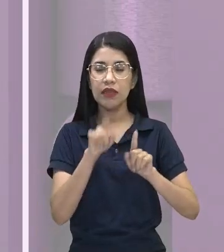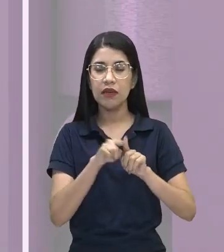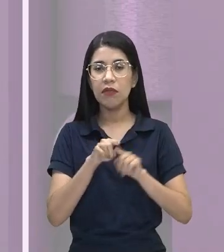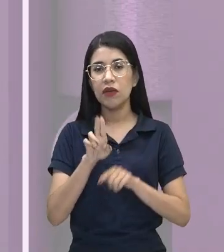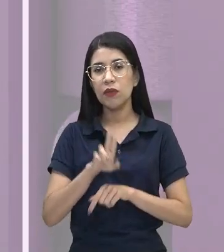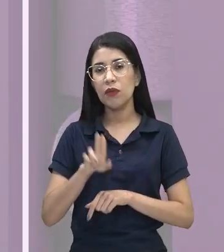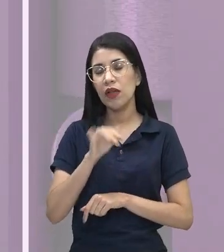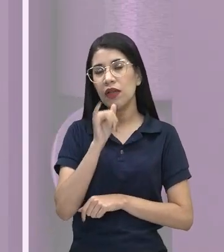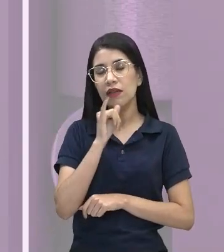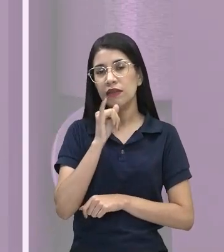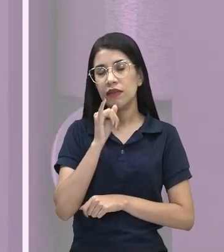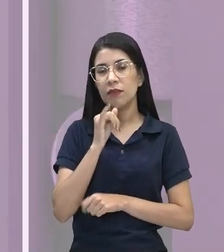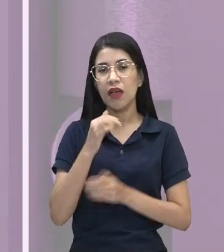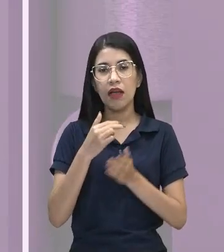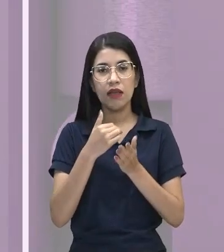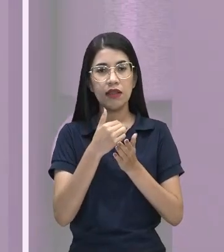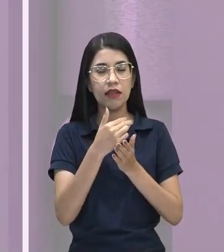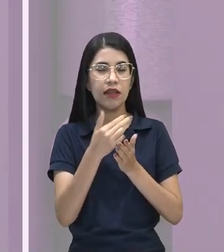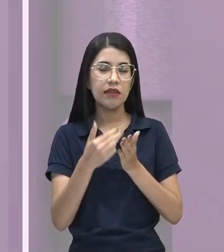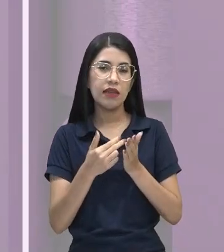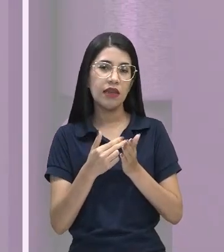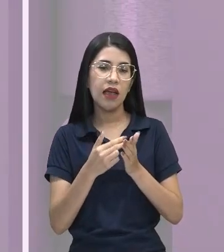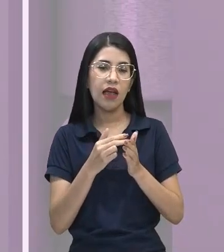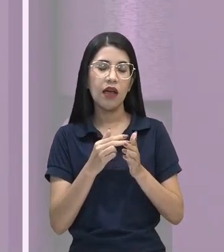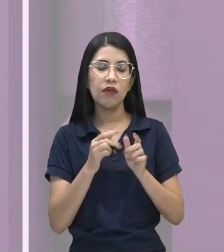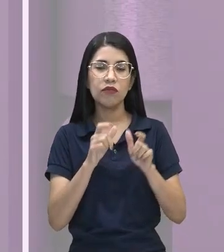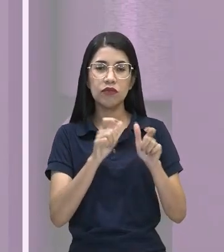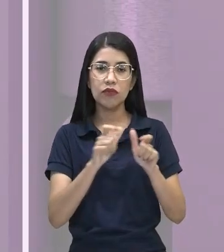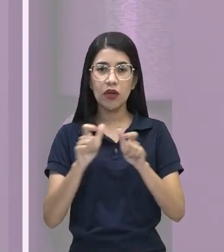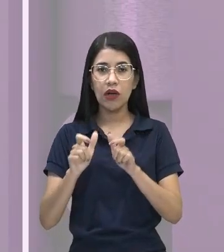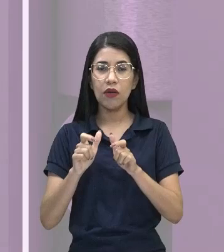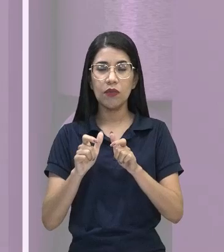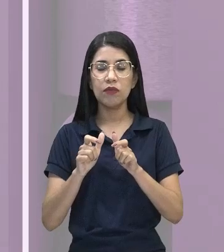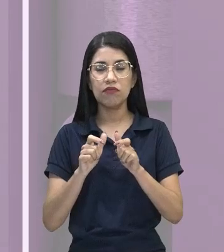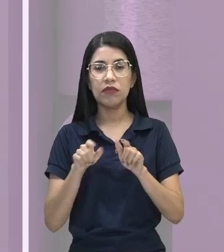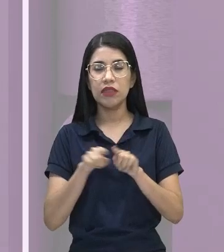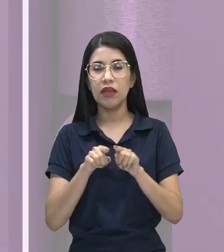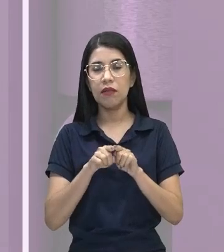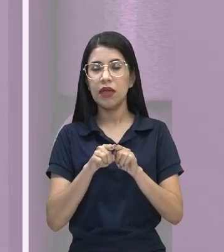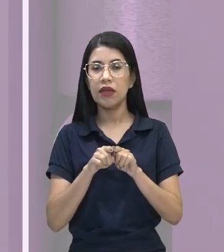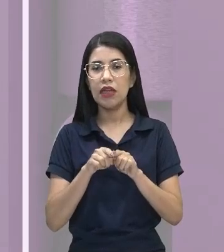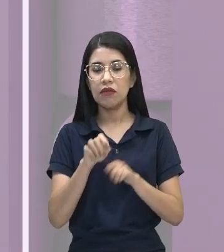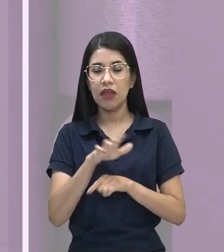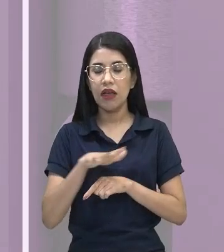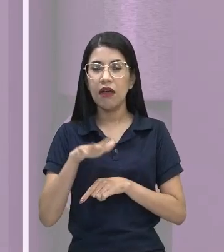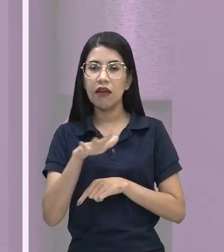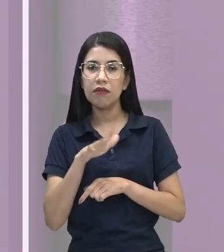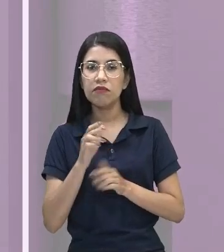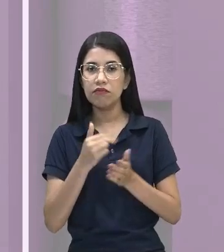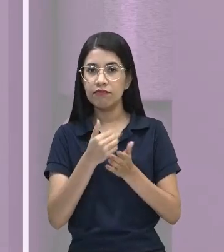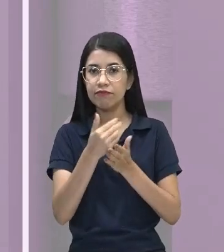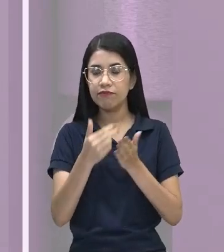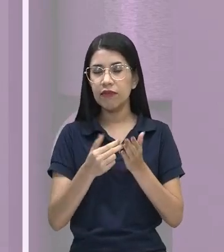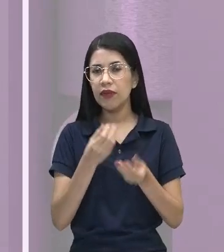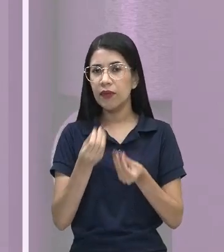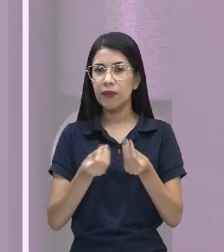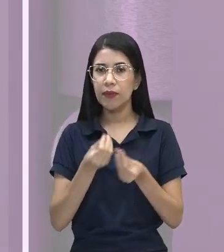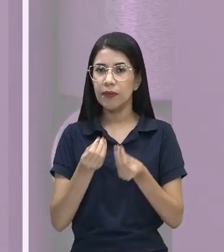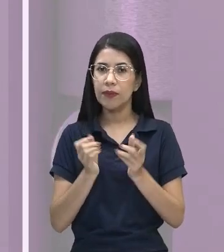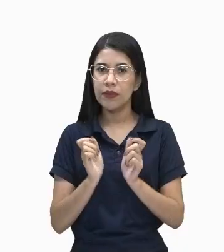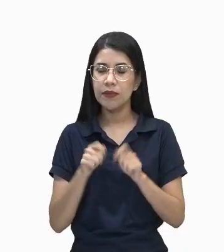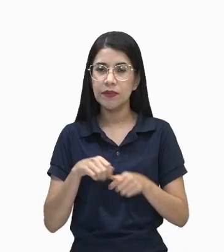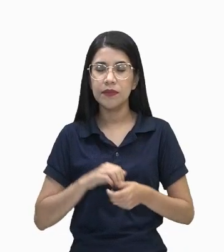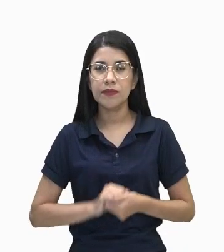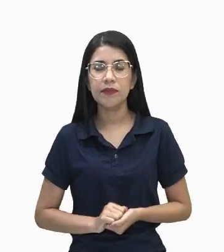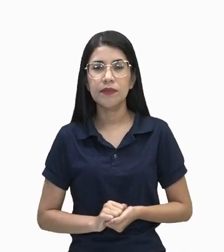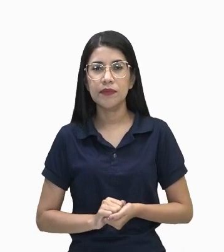for montar ou determinar a posição de uma figura plana ou até mesmo espacial. Como é que é feito isso? Vem cá que eu vou te mostrar a partir